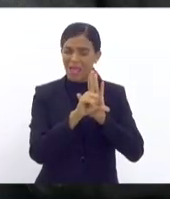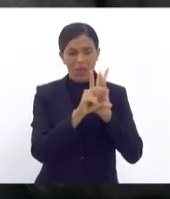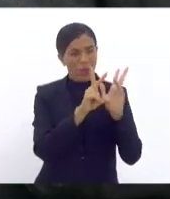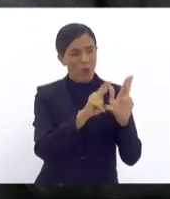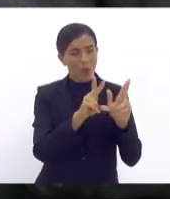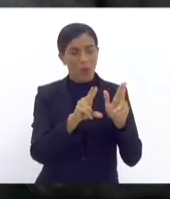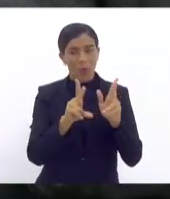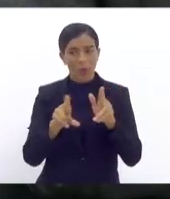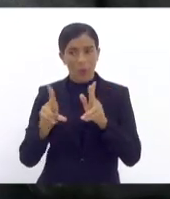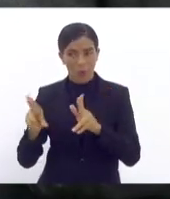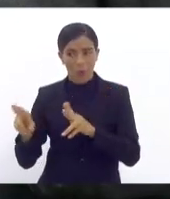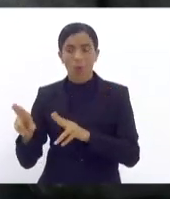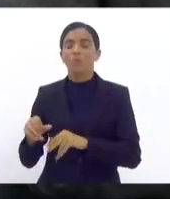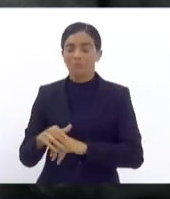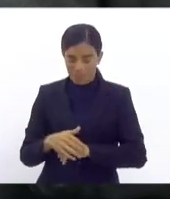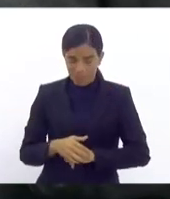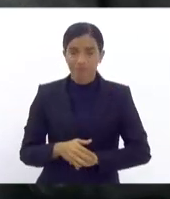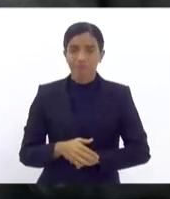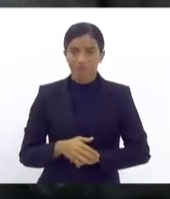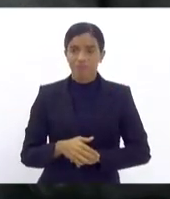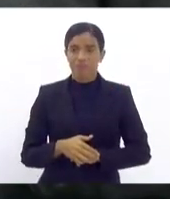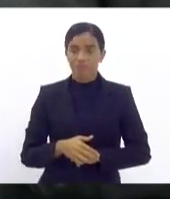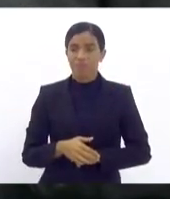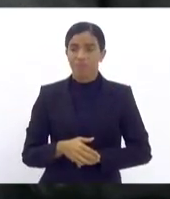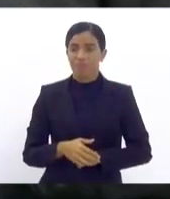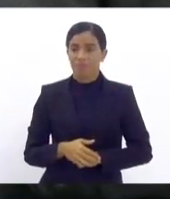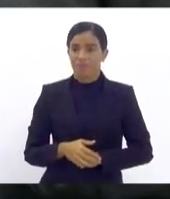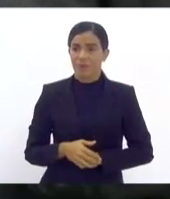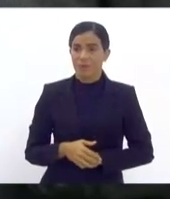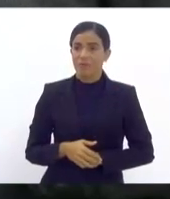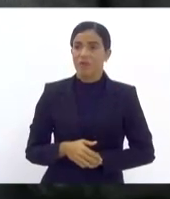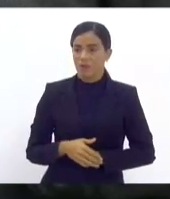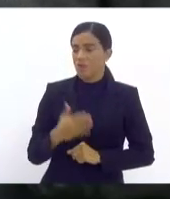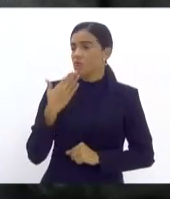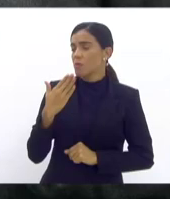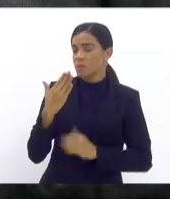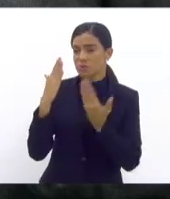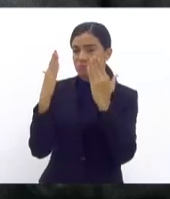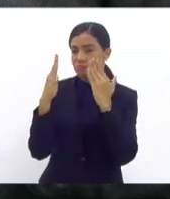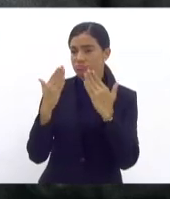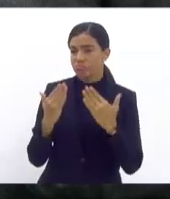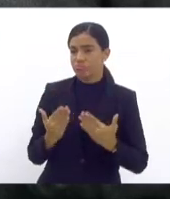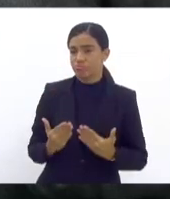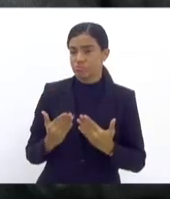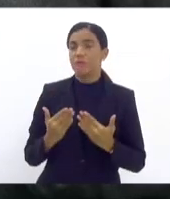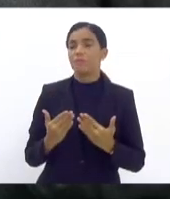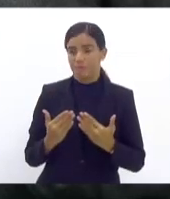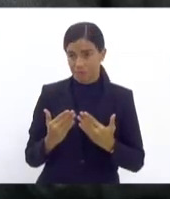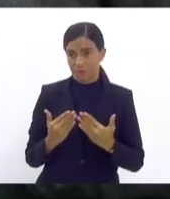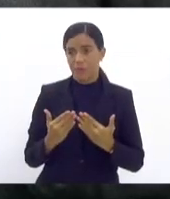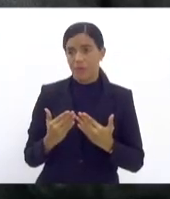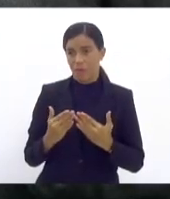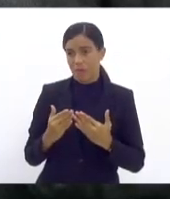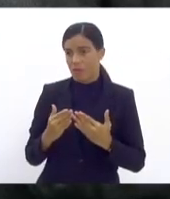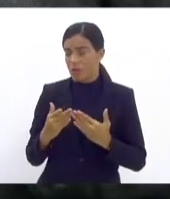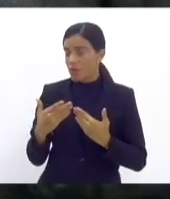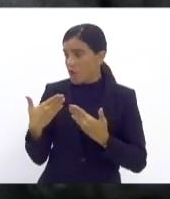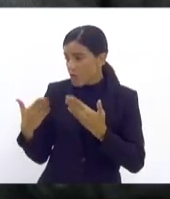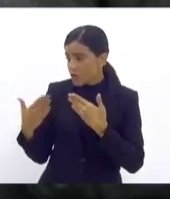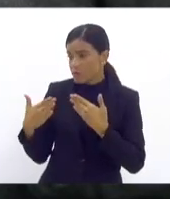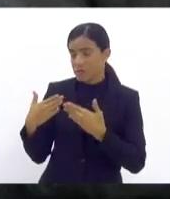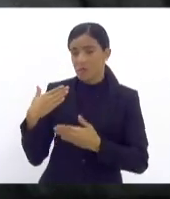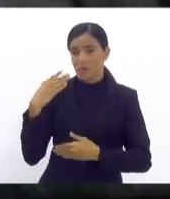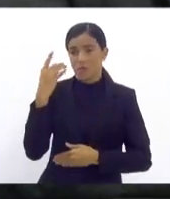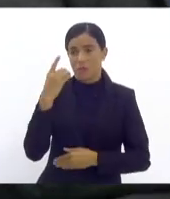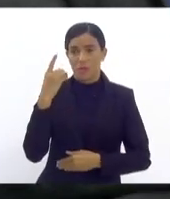transversal aos temas apontados pelo PL. Então, vou pedir vista. Se quiser, em vista conjunta aqui com o deputado doutor Serginho, para a gente